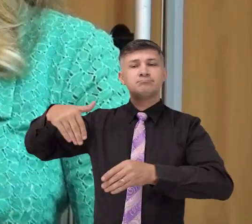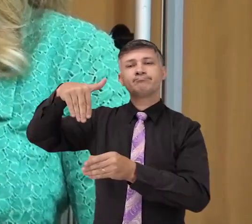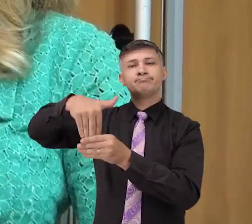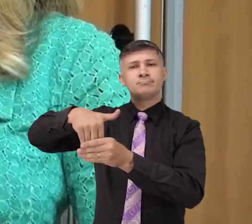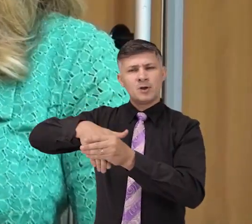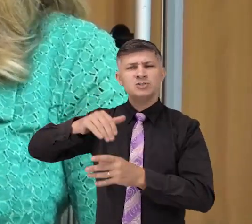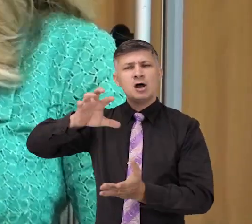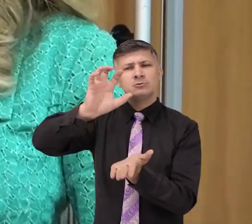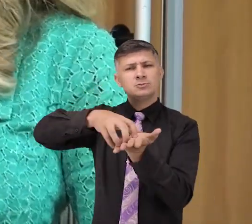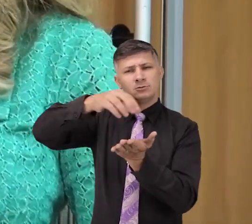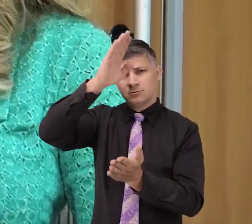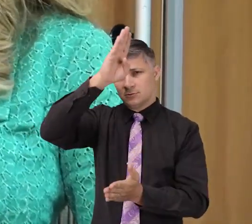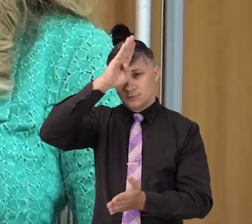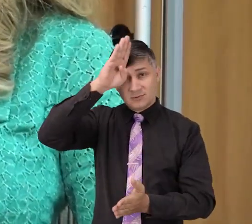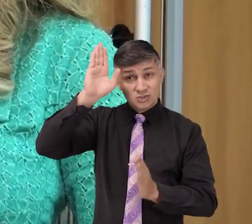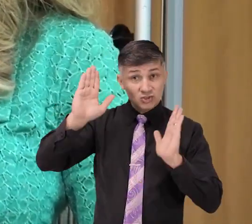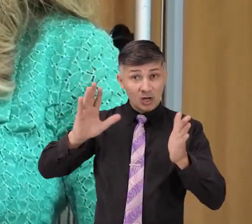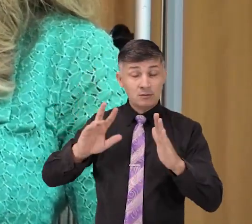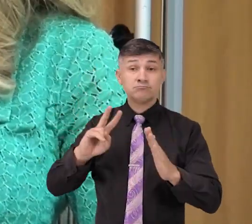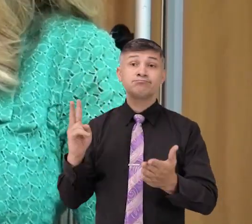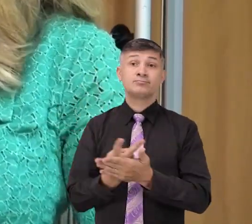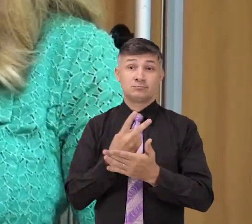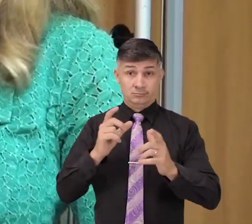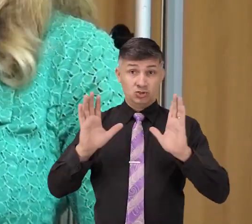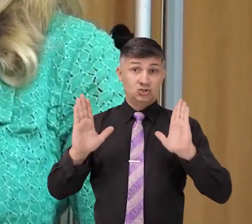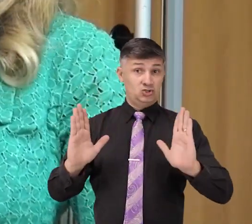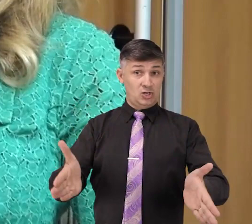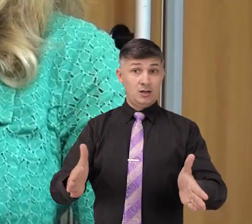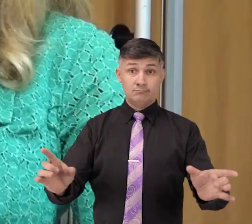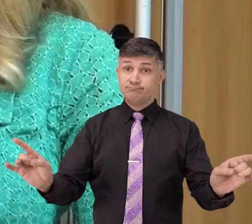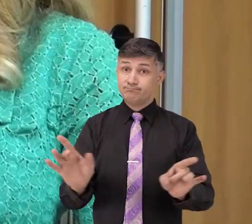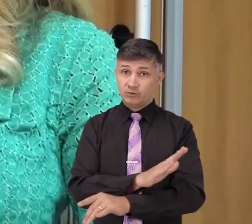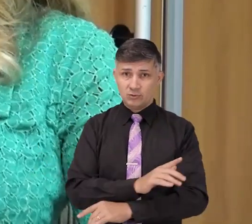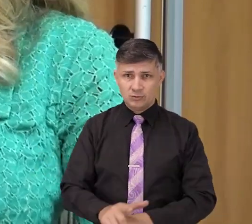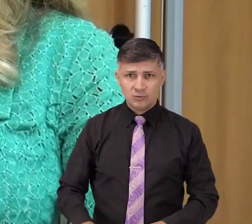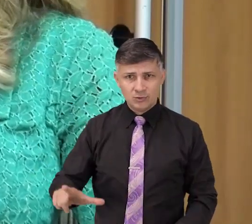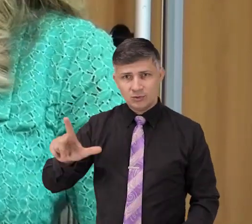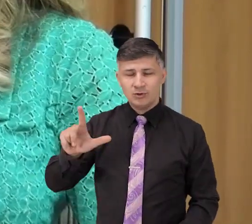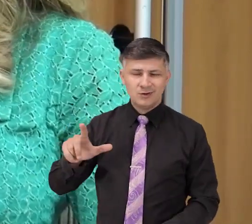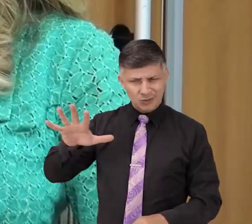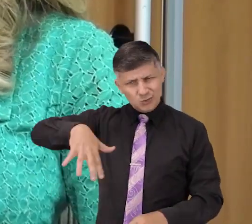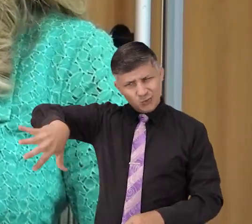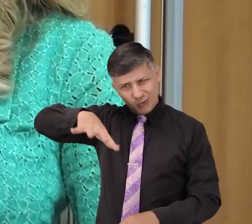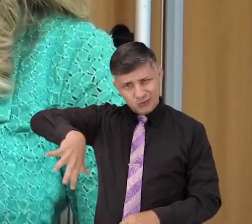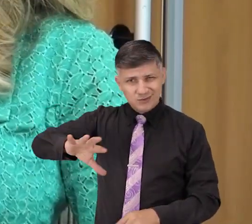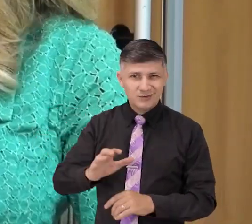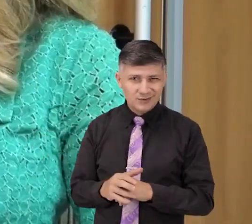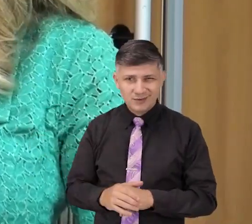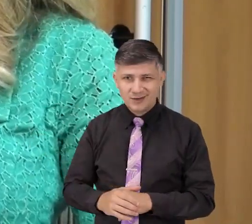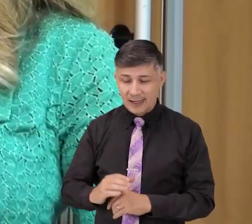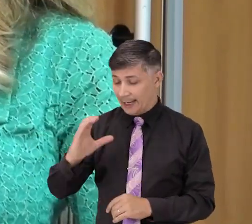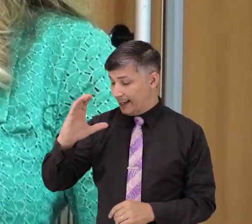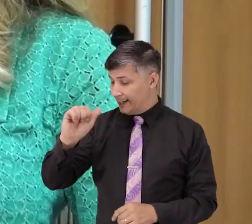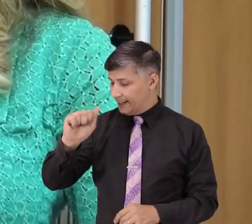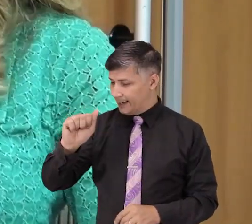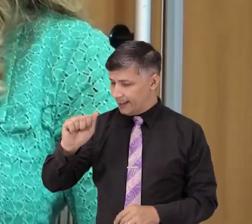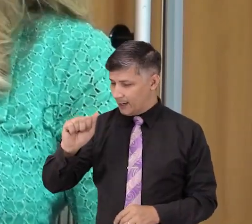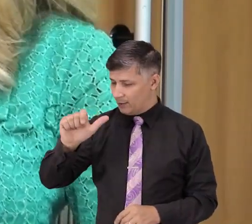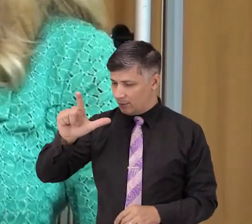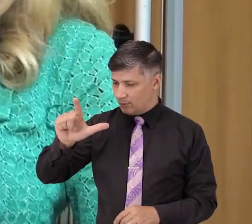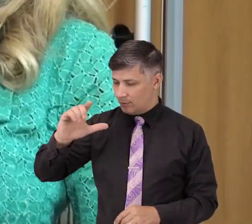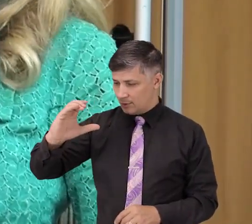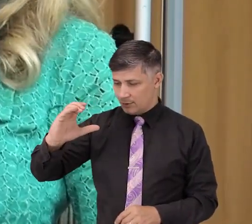Centro Acadêmico já estava praticamente reconhecido, que era o CAL, que era o Centro Acadêmico Luiz Carpenter de Direito, que a gente chamava de CALC